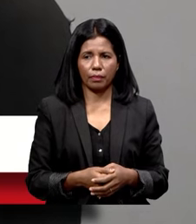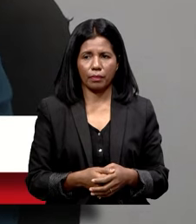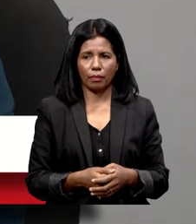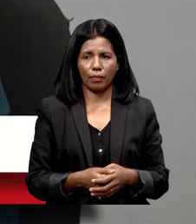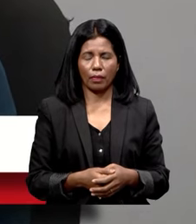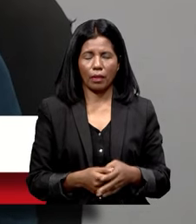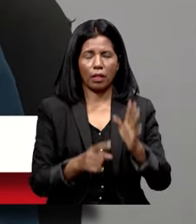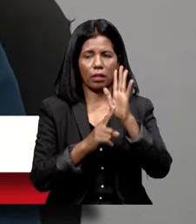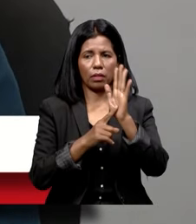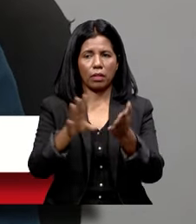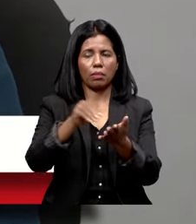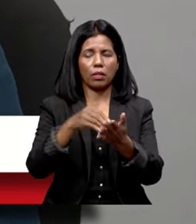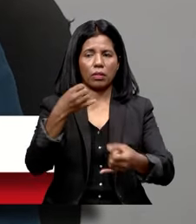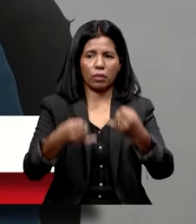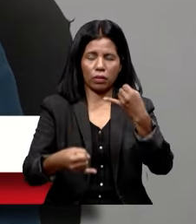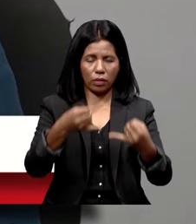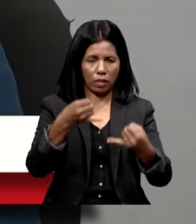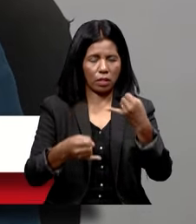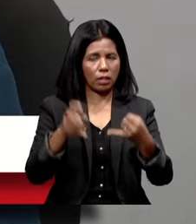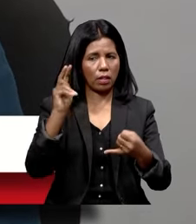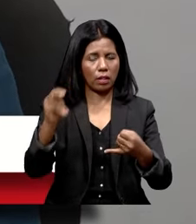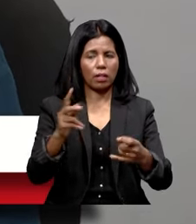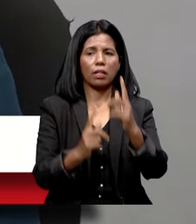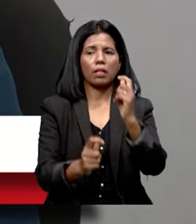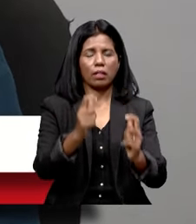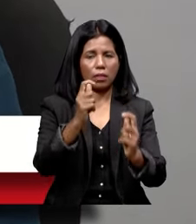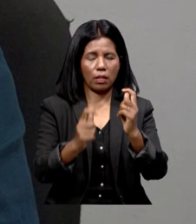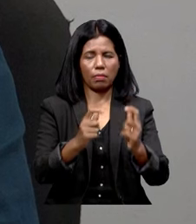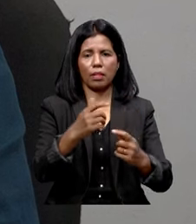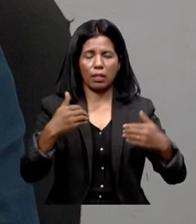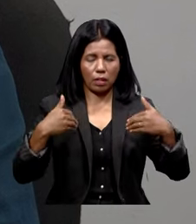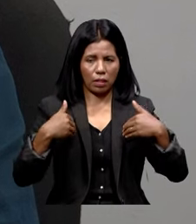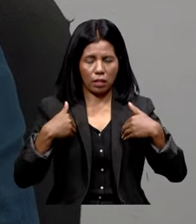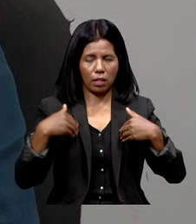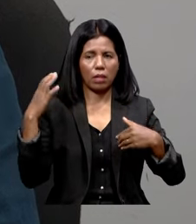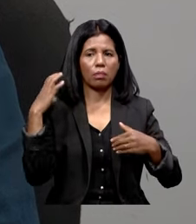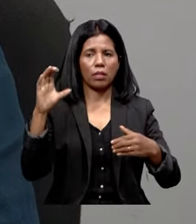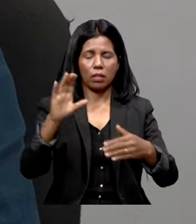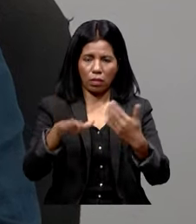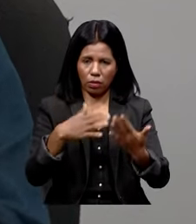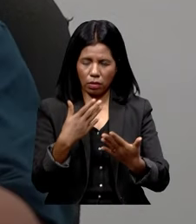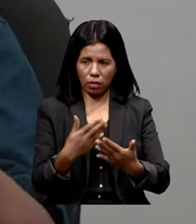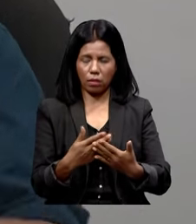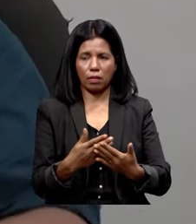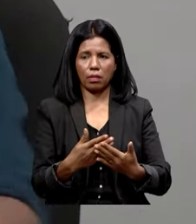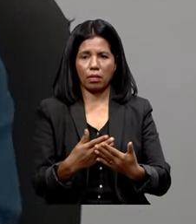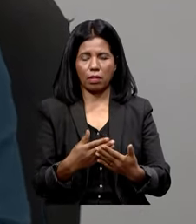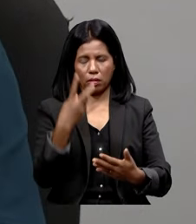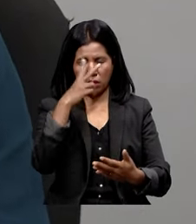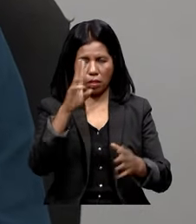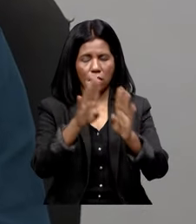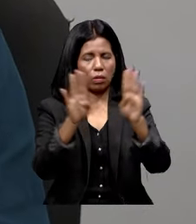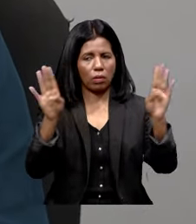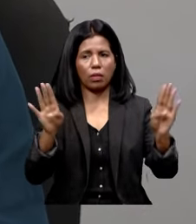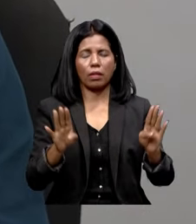pertensia ba kompetensi justisa kata tribunal ba iha kompetensi toma para tu divulgat lo ke buat ne